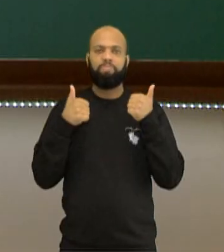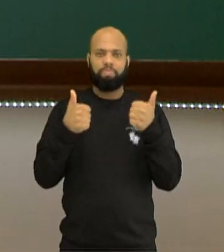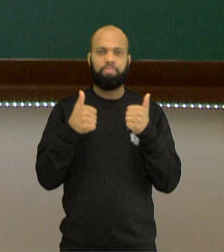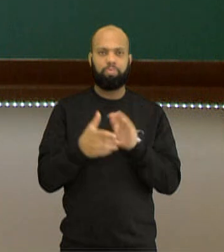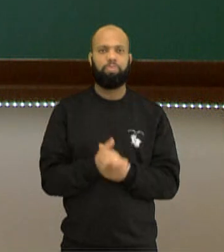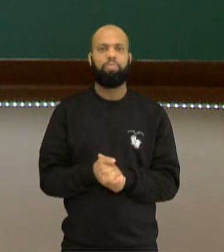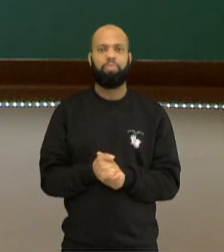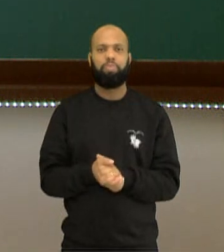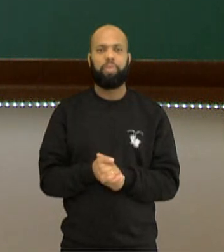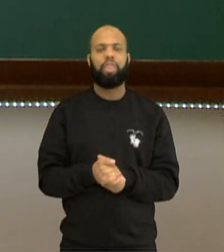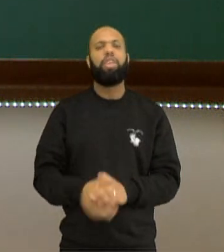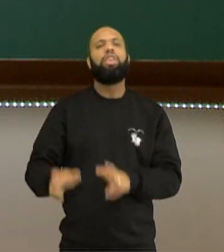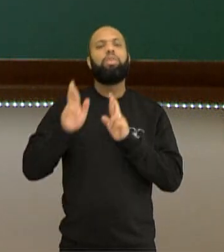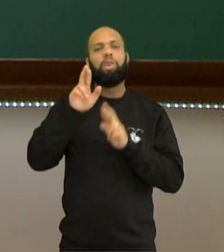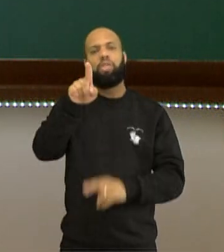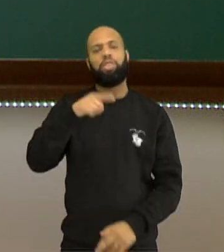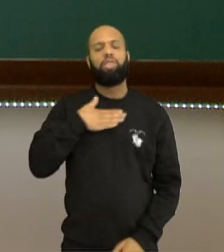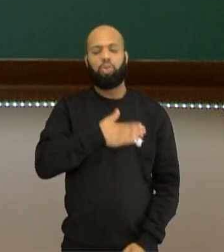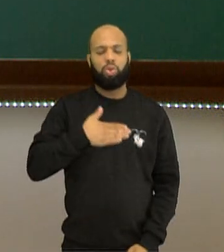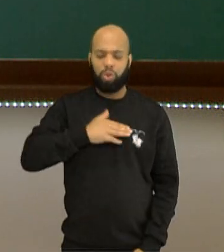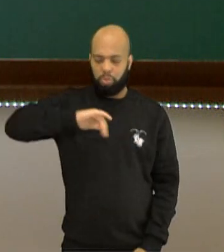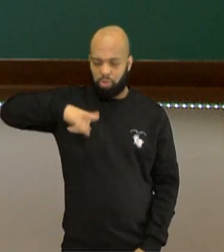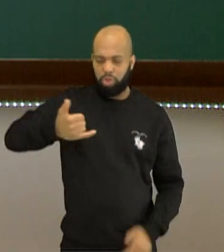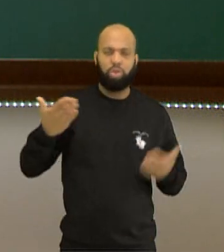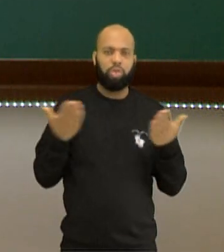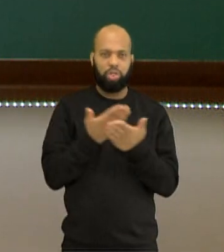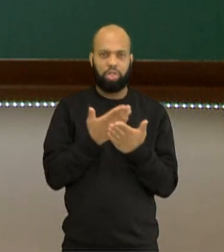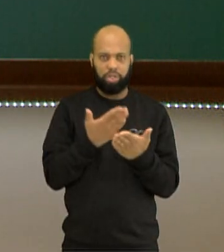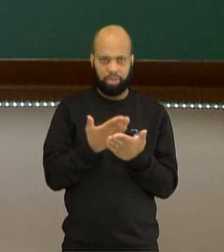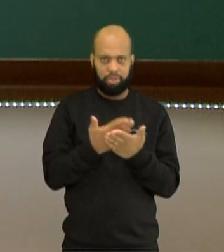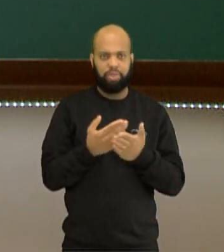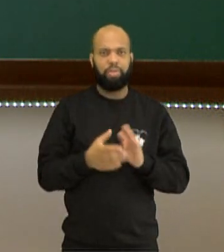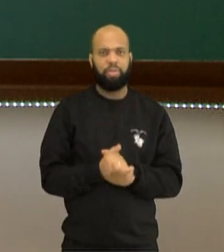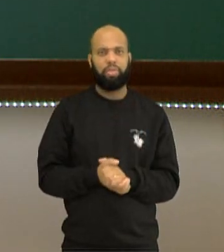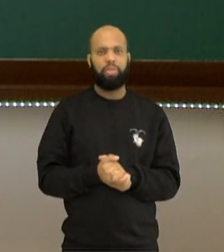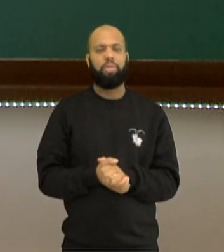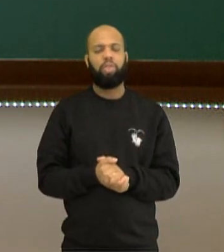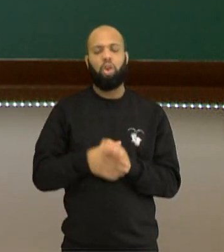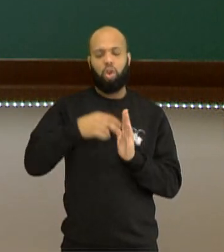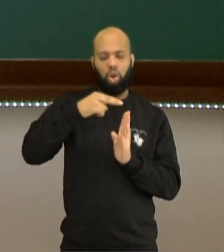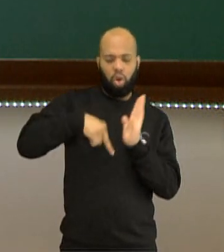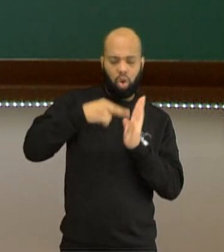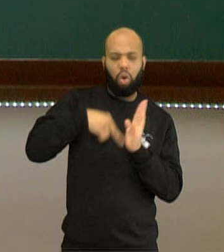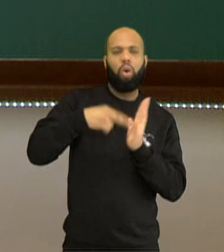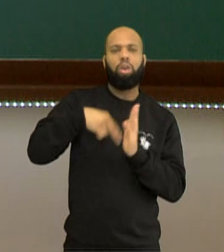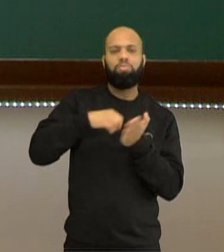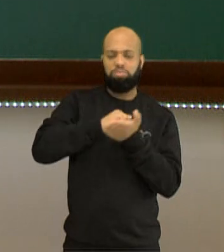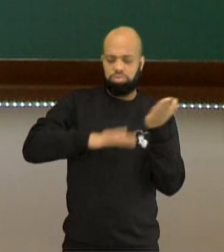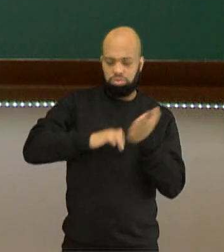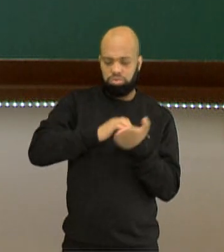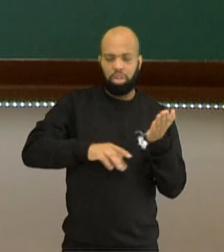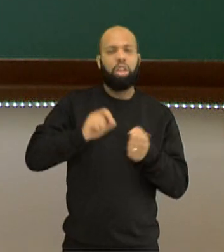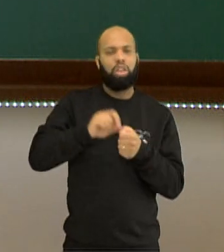pessoal? Espero que tenha sido proveitosa essa aula. Deem uma olhadinha nas suas atividades, não